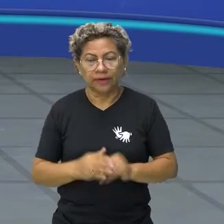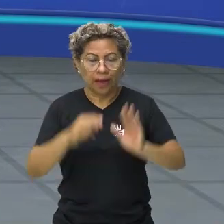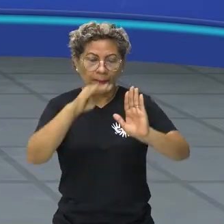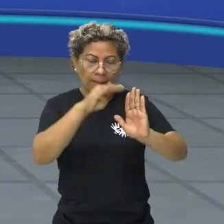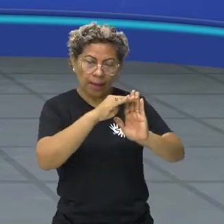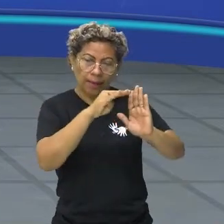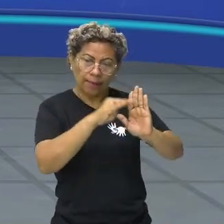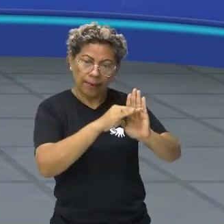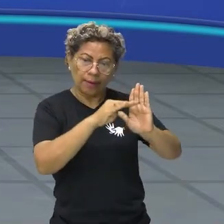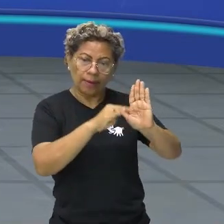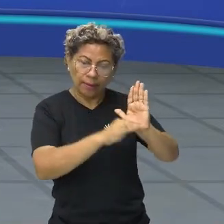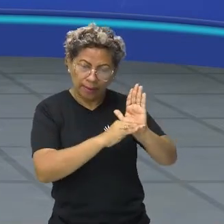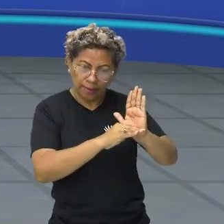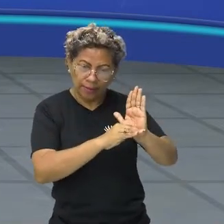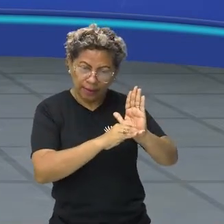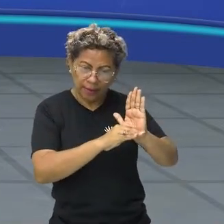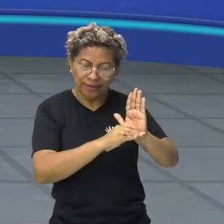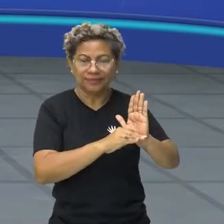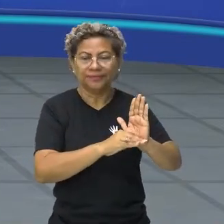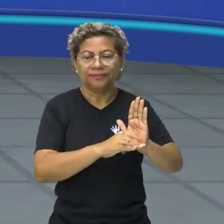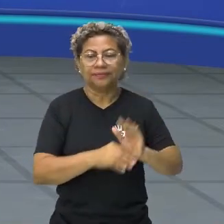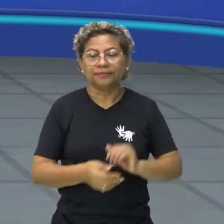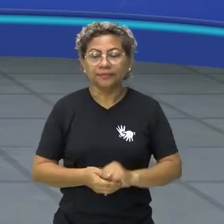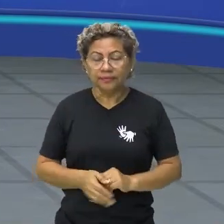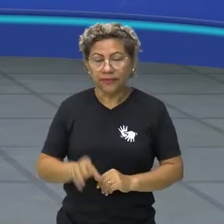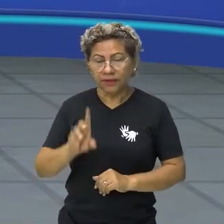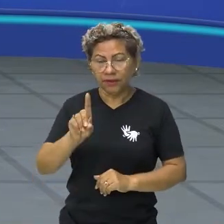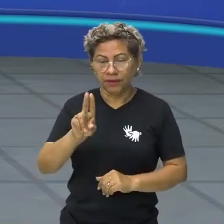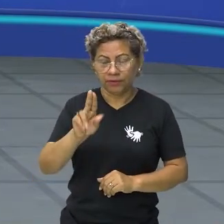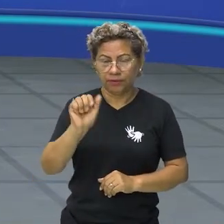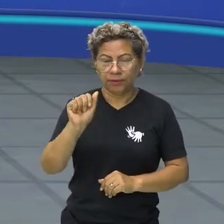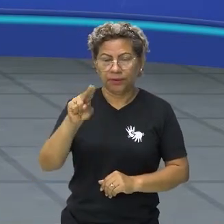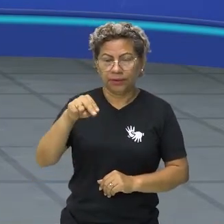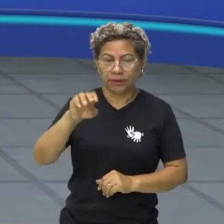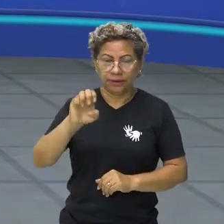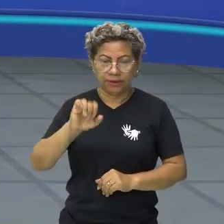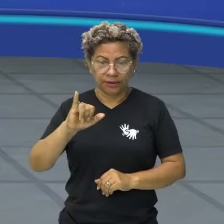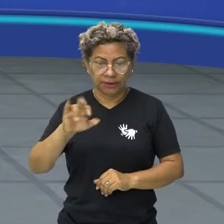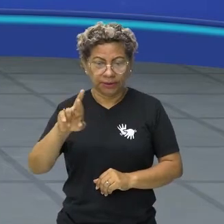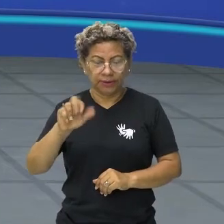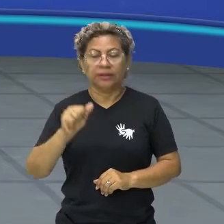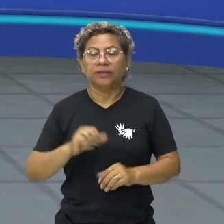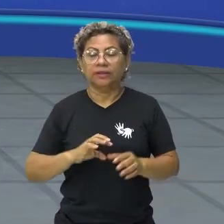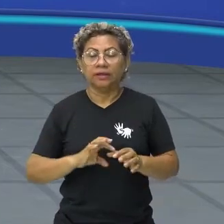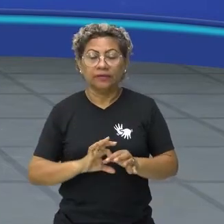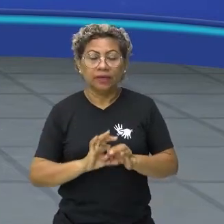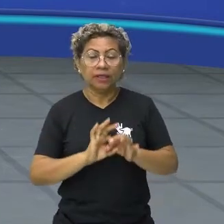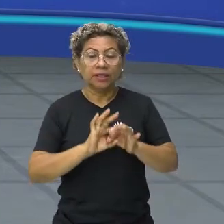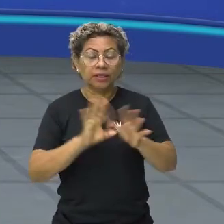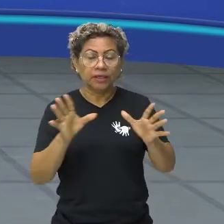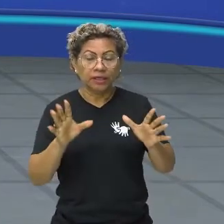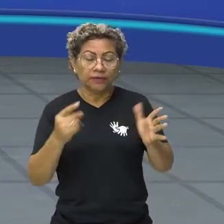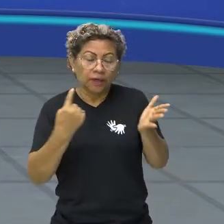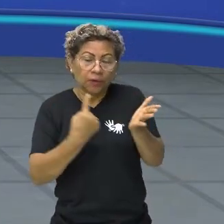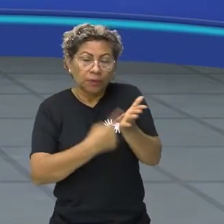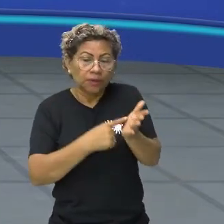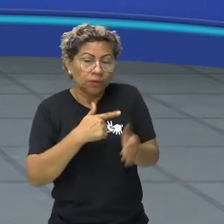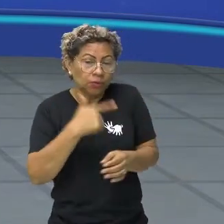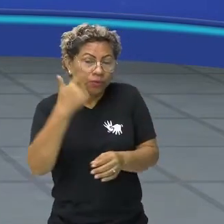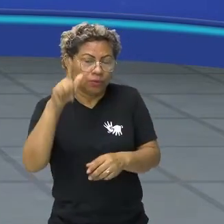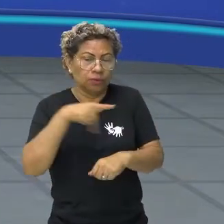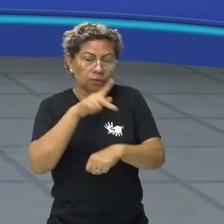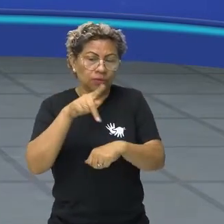mais restrita, a união aduaneira começa a liberar um pouquinho mais. Então, a gente observa que está melhorando, né, esses